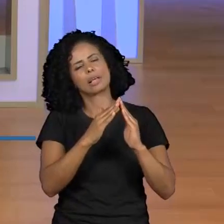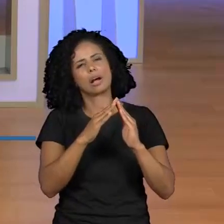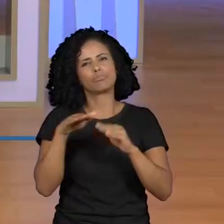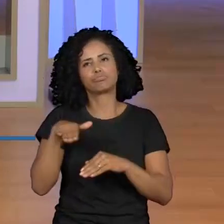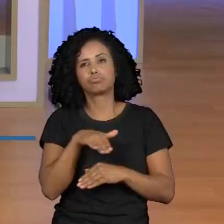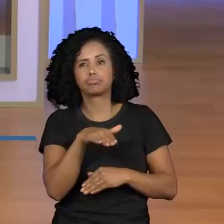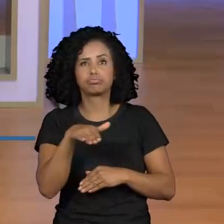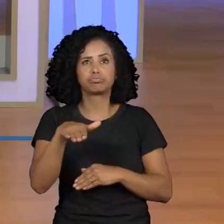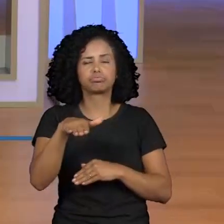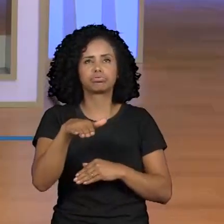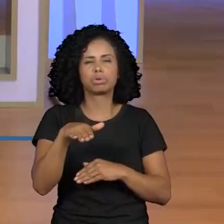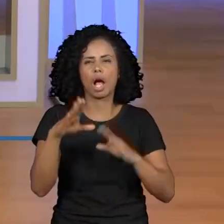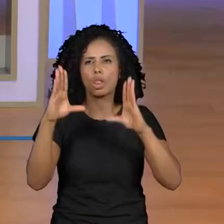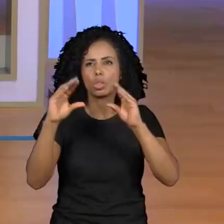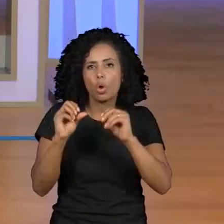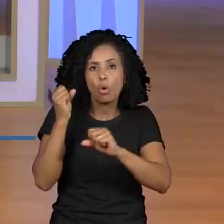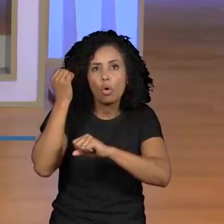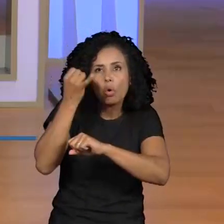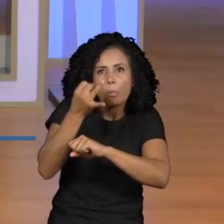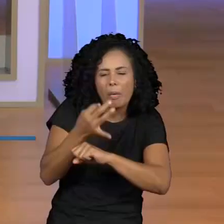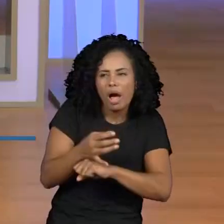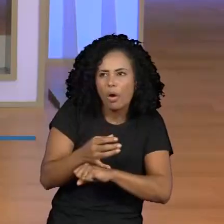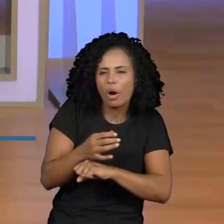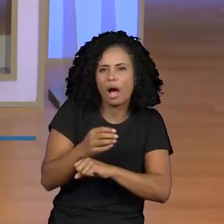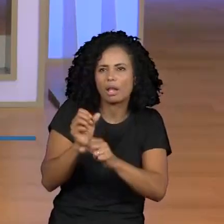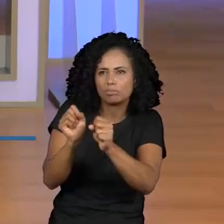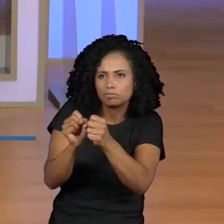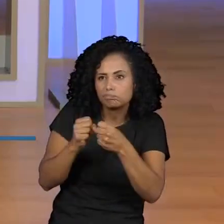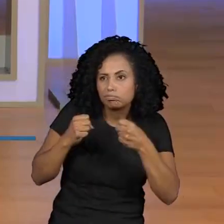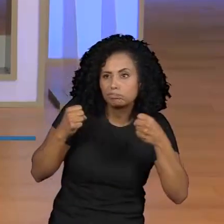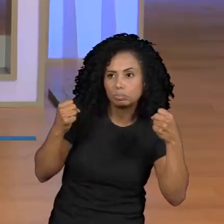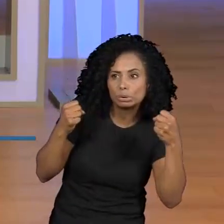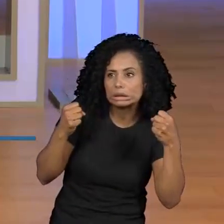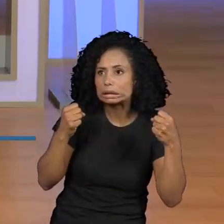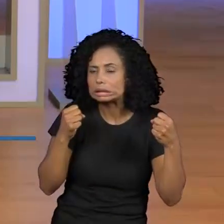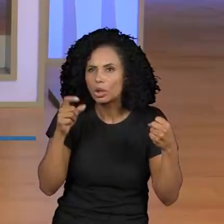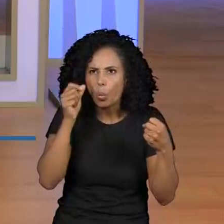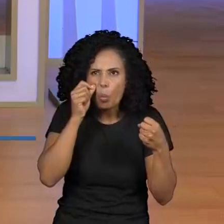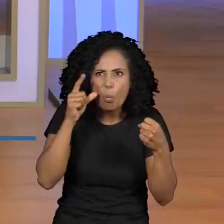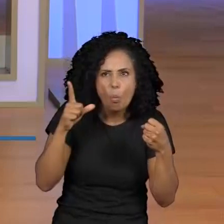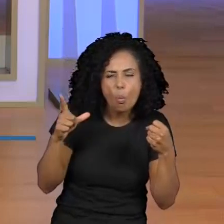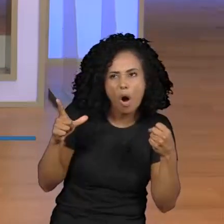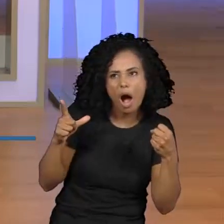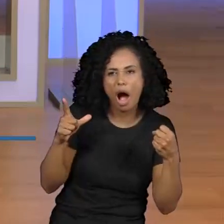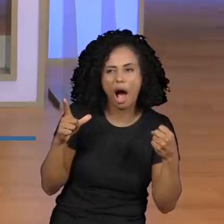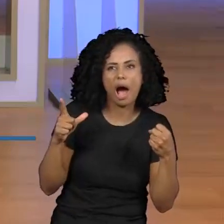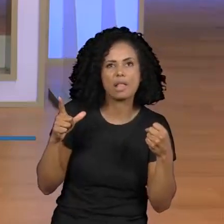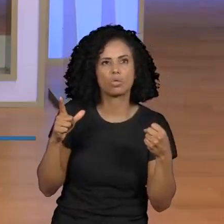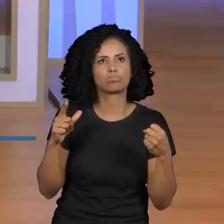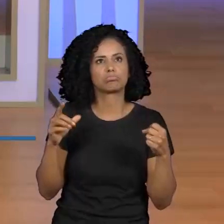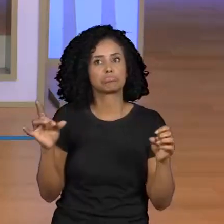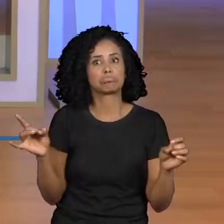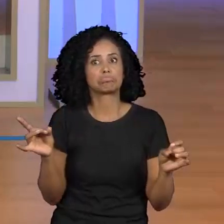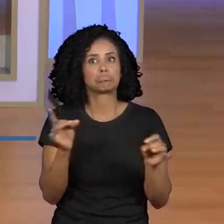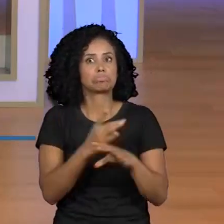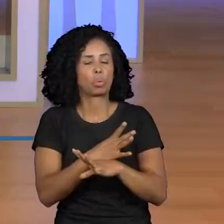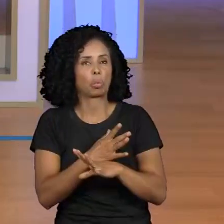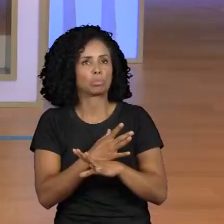porta, pá, bateu. E aí? E agora? Temos mais uma coisa.